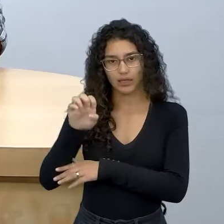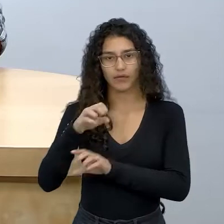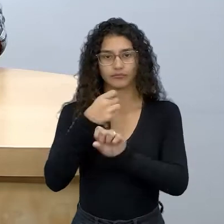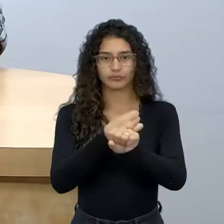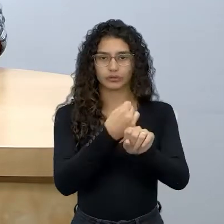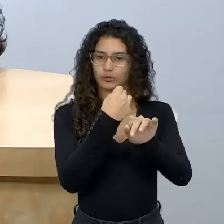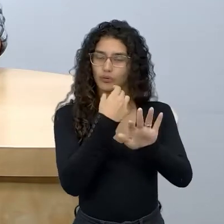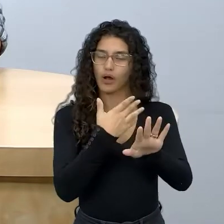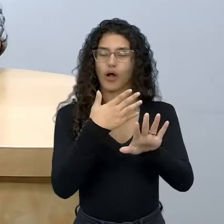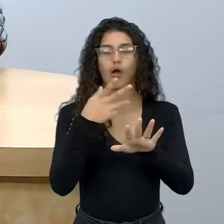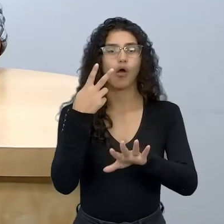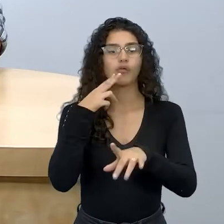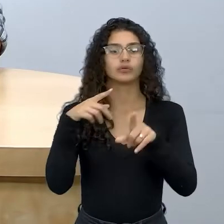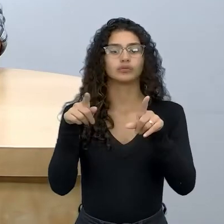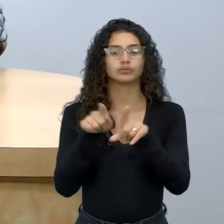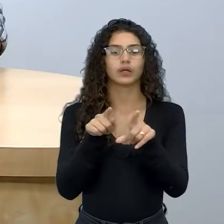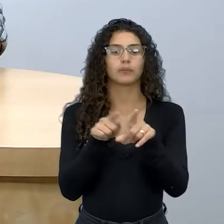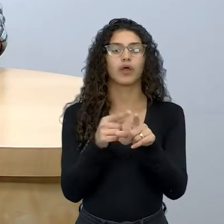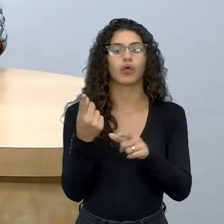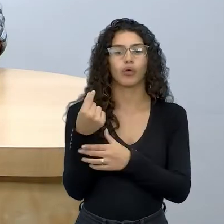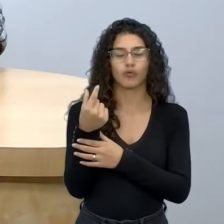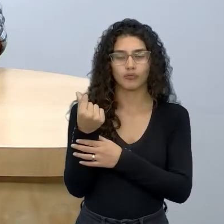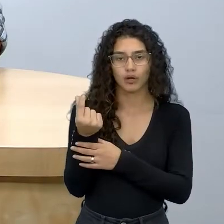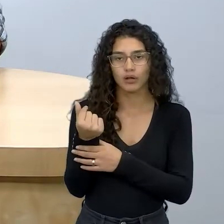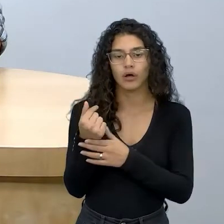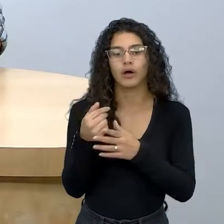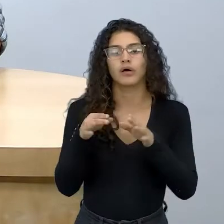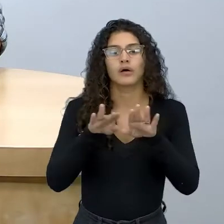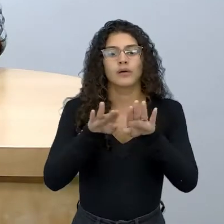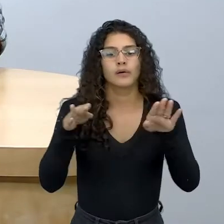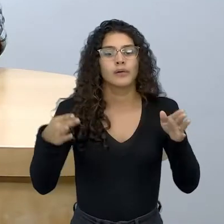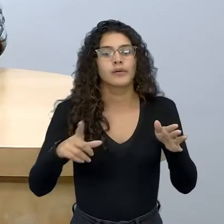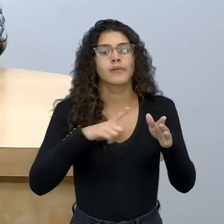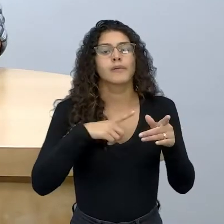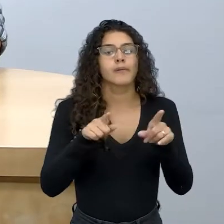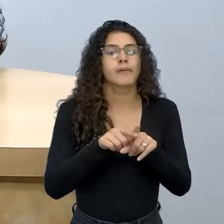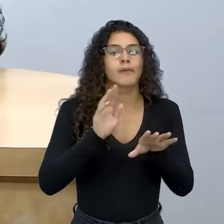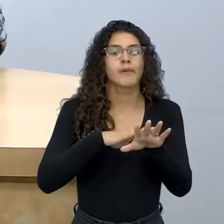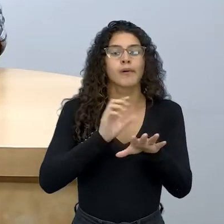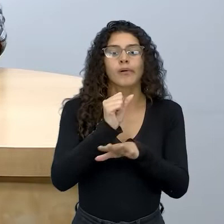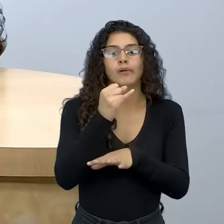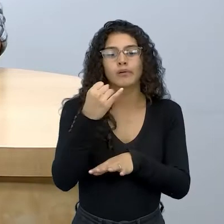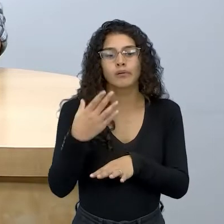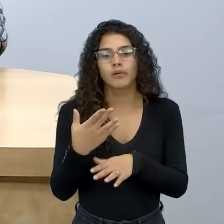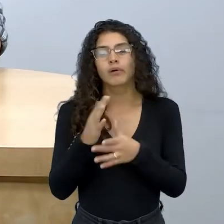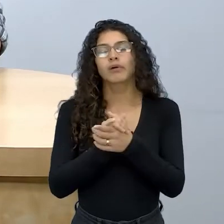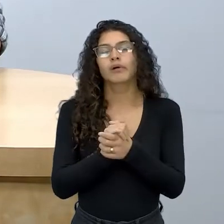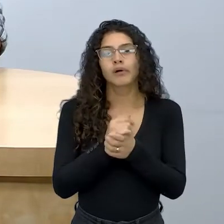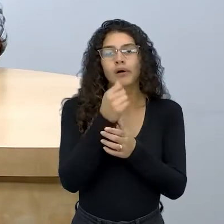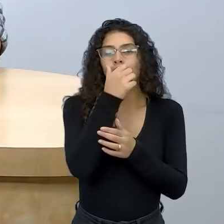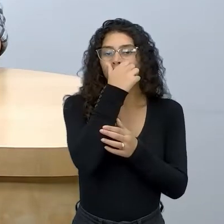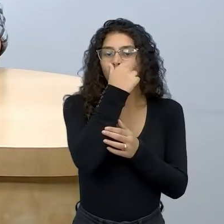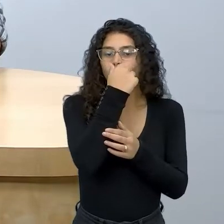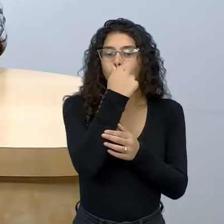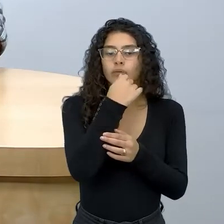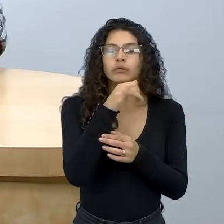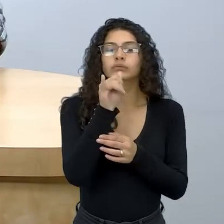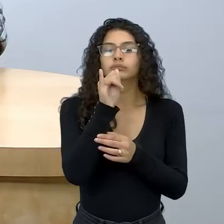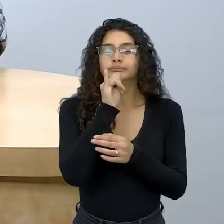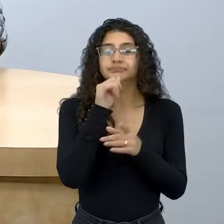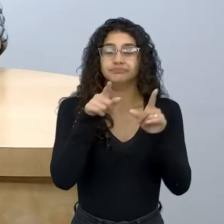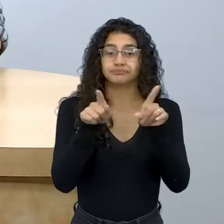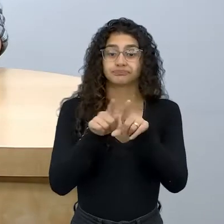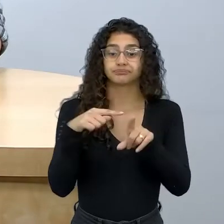Nós vimos o custo, né? Fizemos a planilha de custo para saber quanto que custa e estamos supondo também